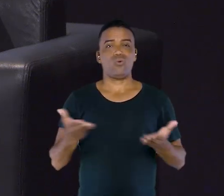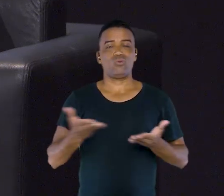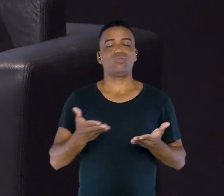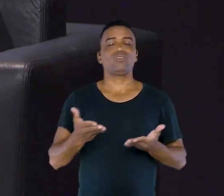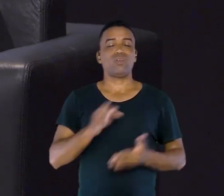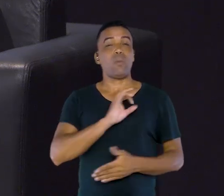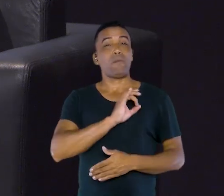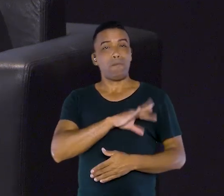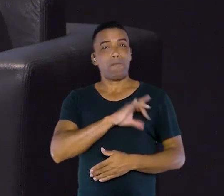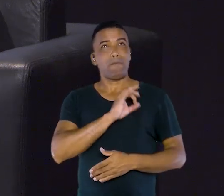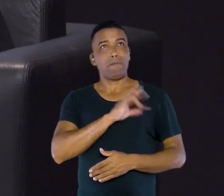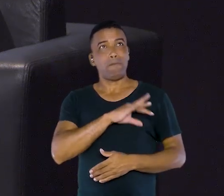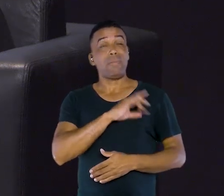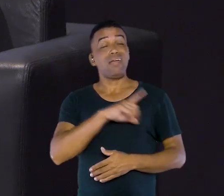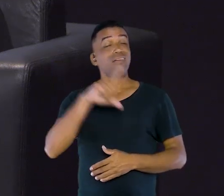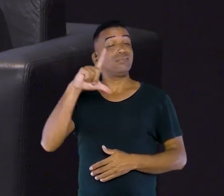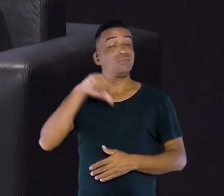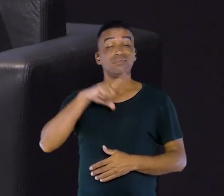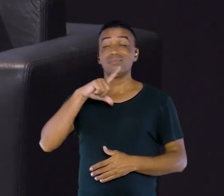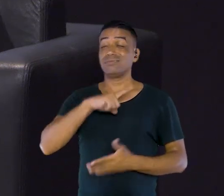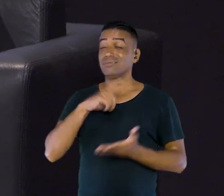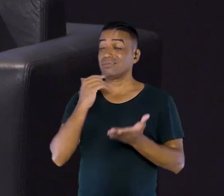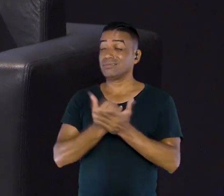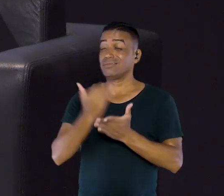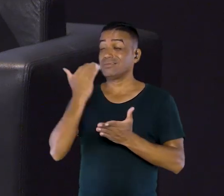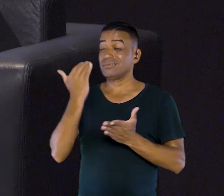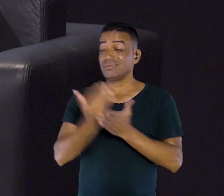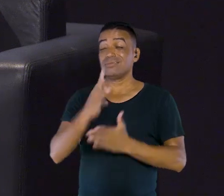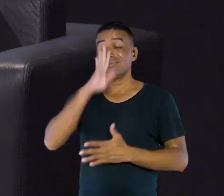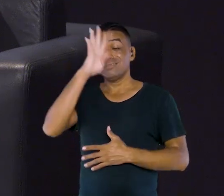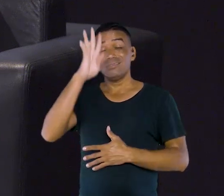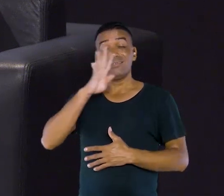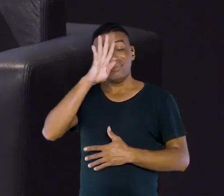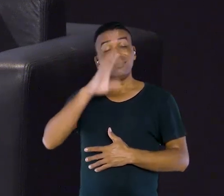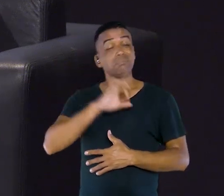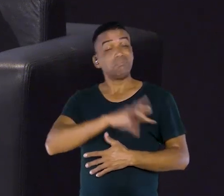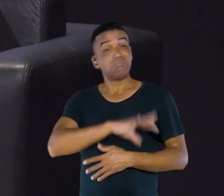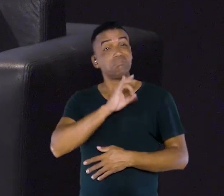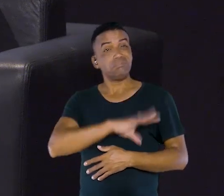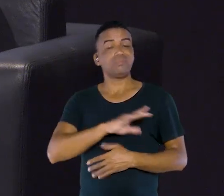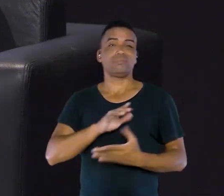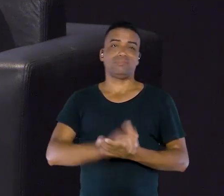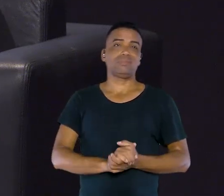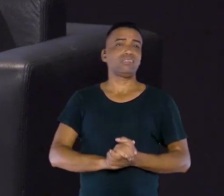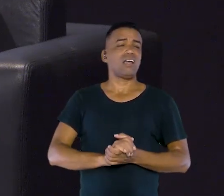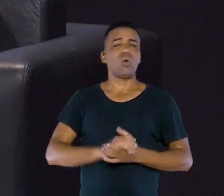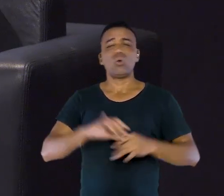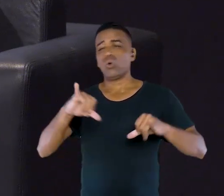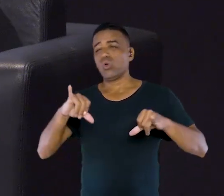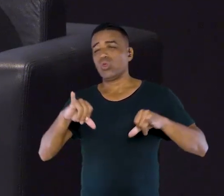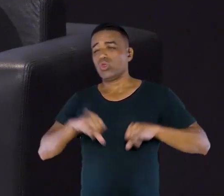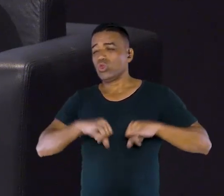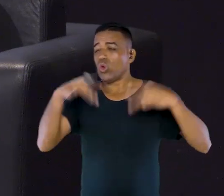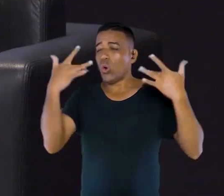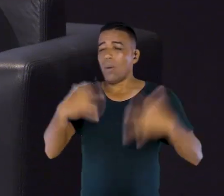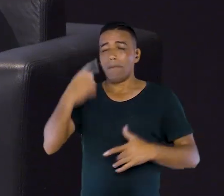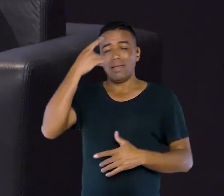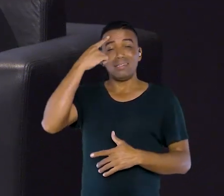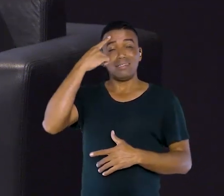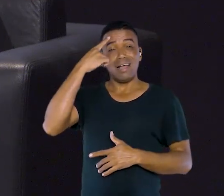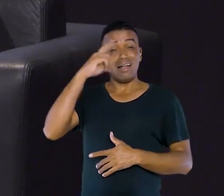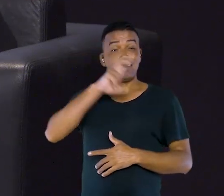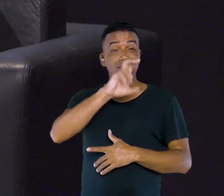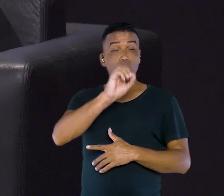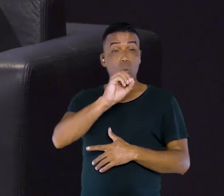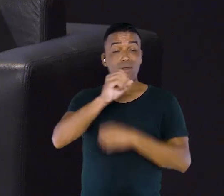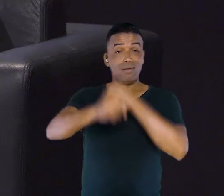que eu tenho muito, assim. E que eu sinto essa dor de pensar a ideia